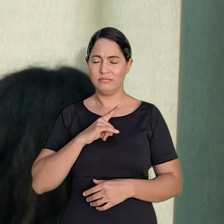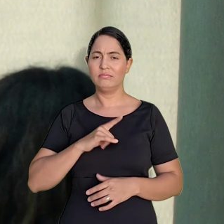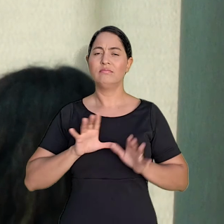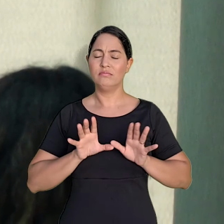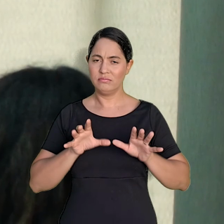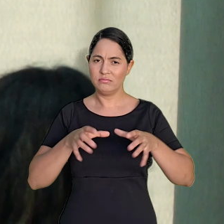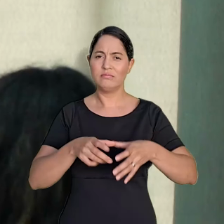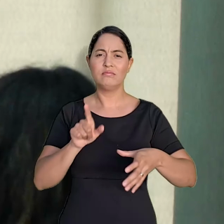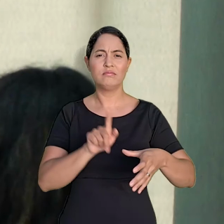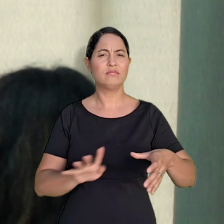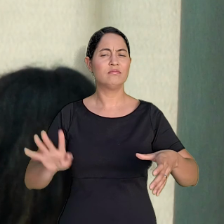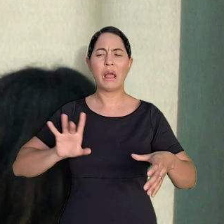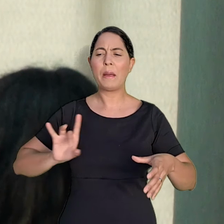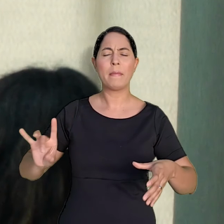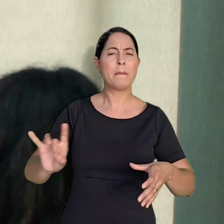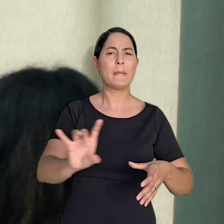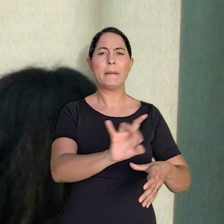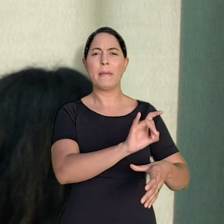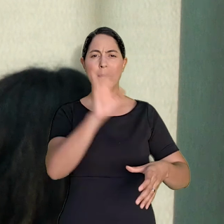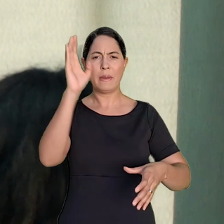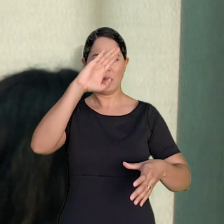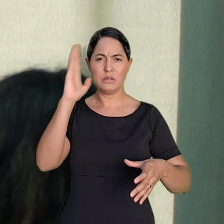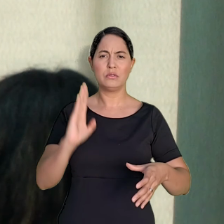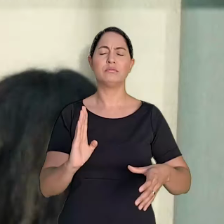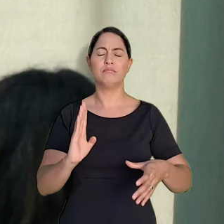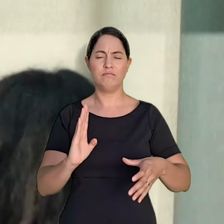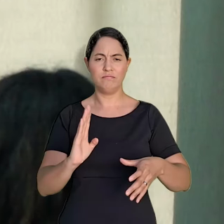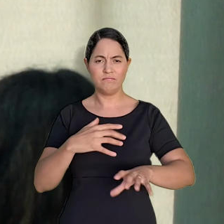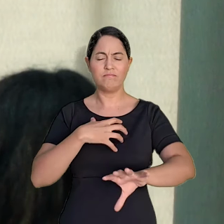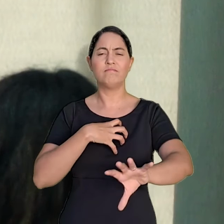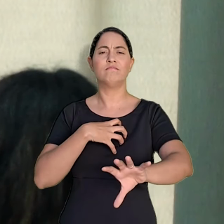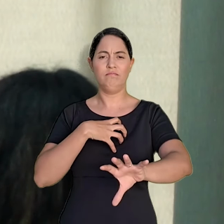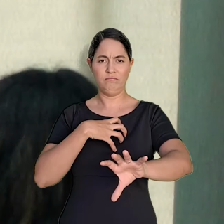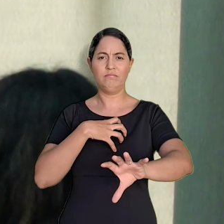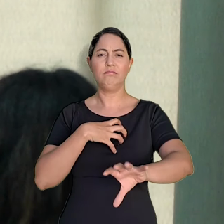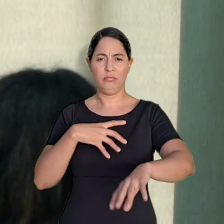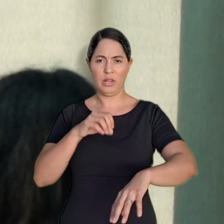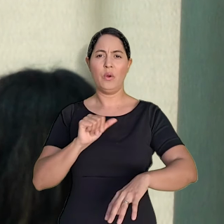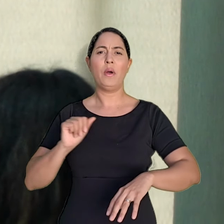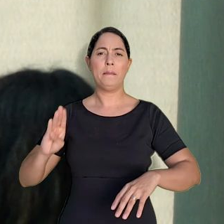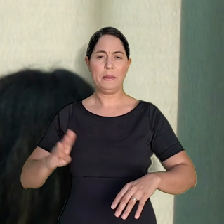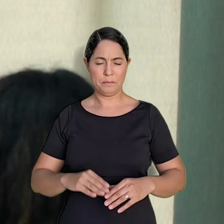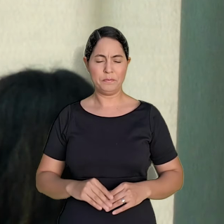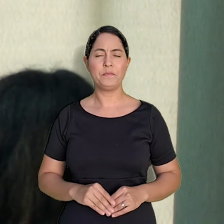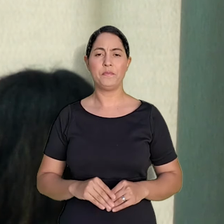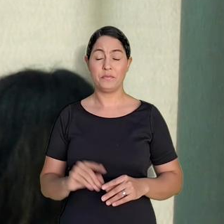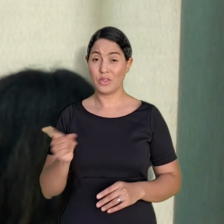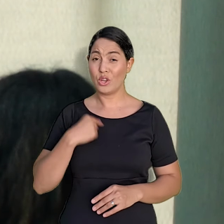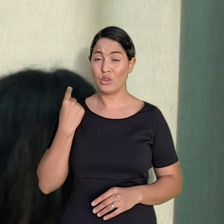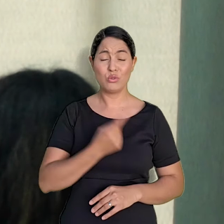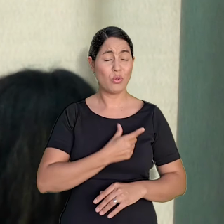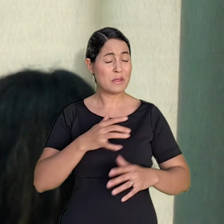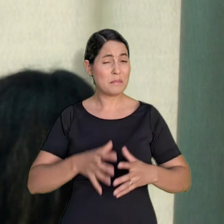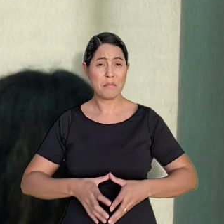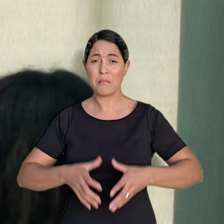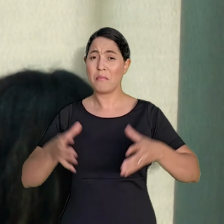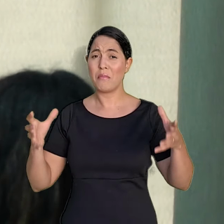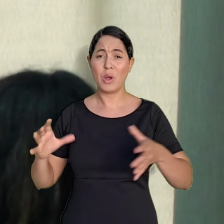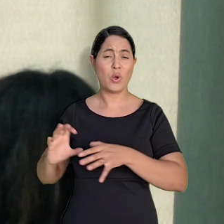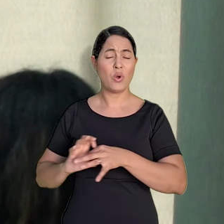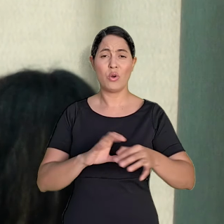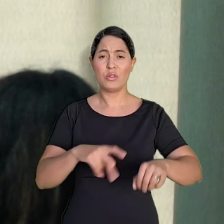onde cada conselheira e cada conselheiro traz a voz da base da OAB. Nossa maior agenda nacional nasce